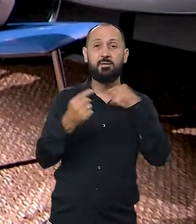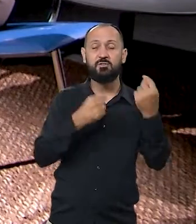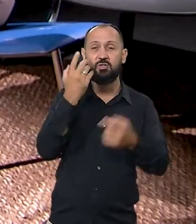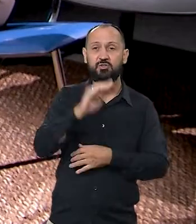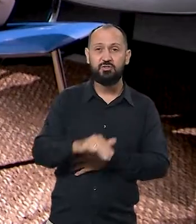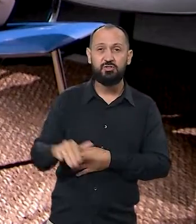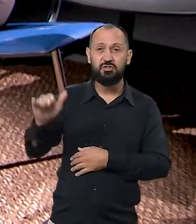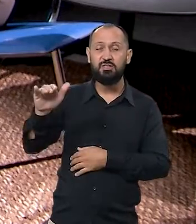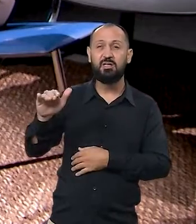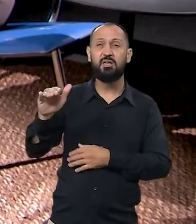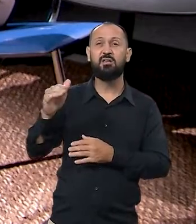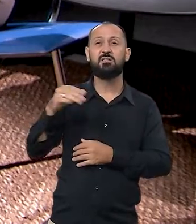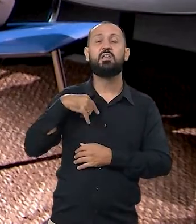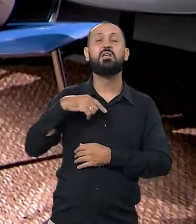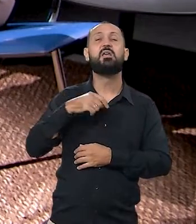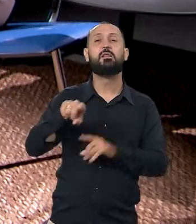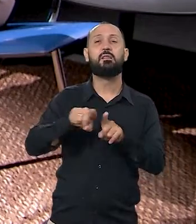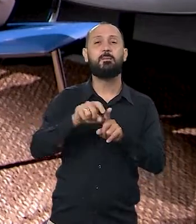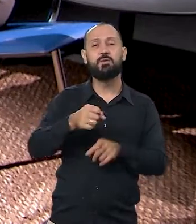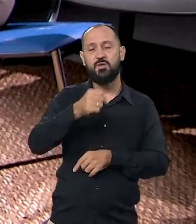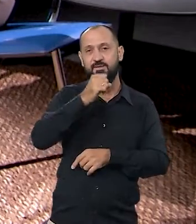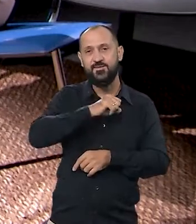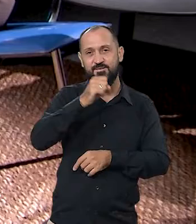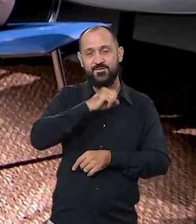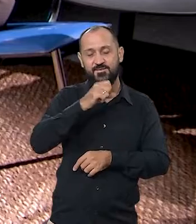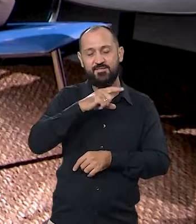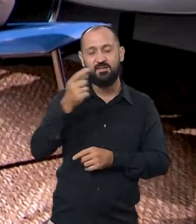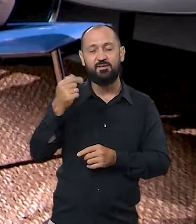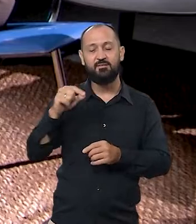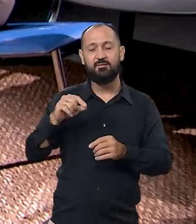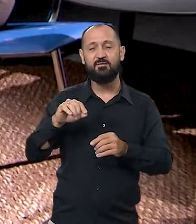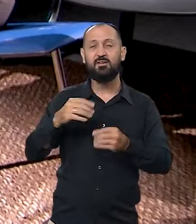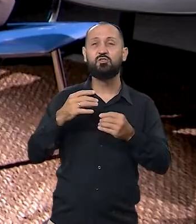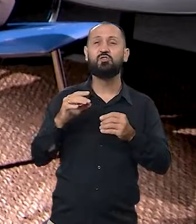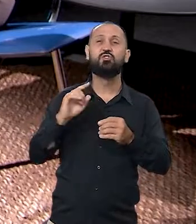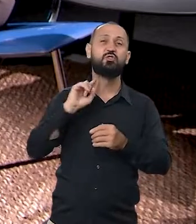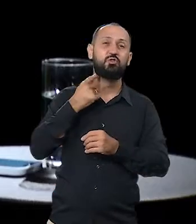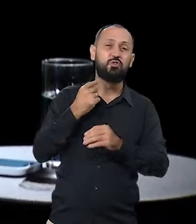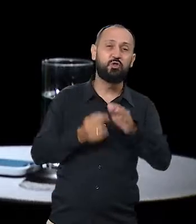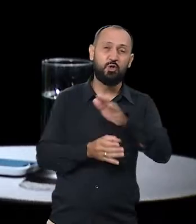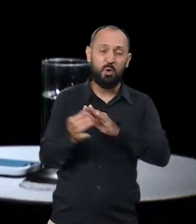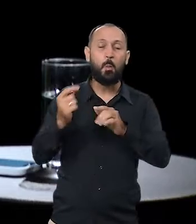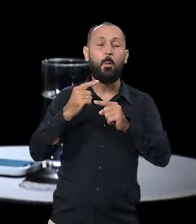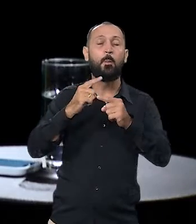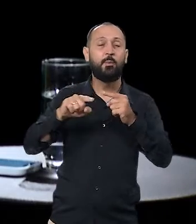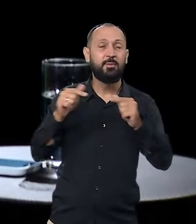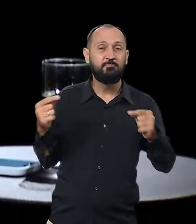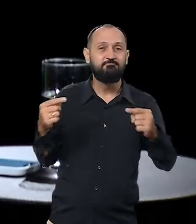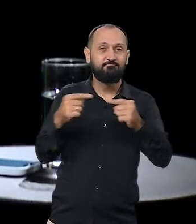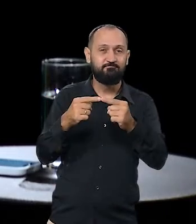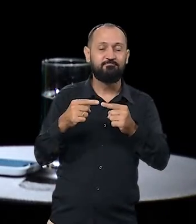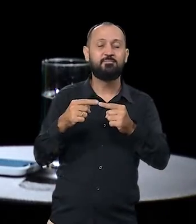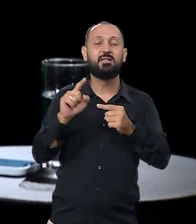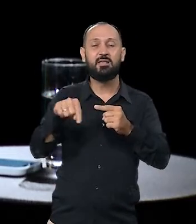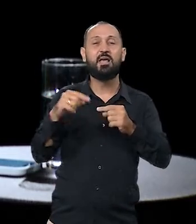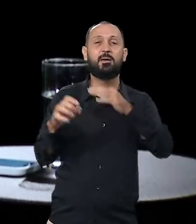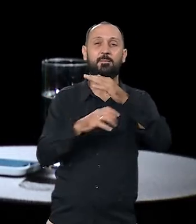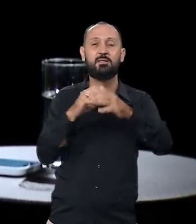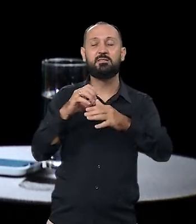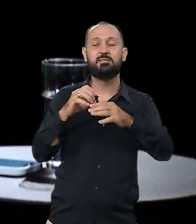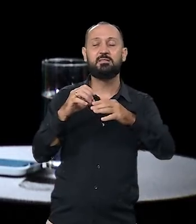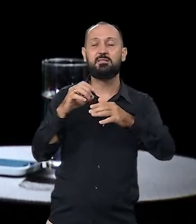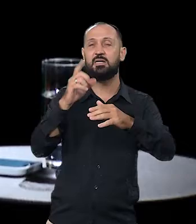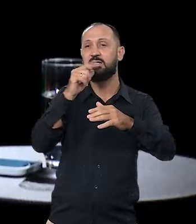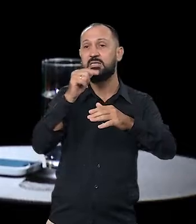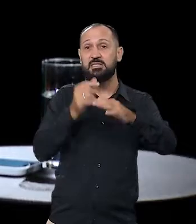da mortalidade infantil e de internação de idosos por veiculação hídrica, ela depende muito dessa questão de saneamento. E a Sanesul foi um ponto